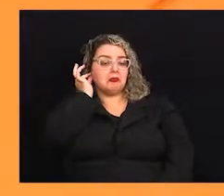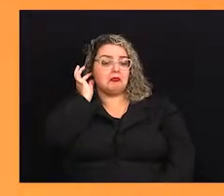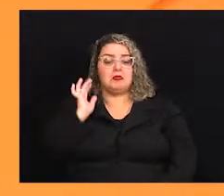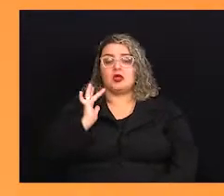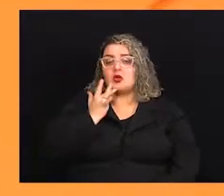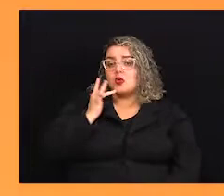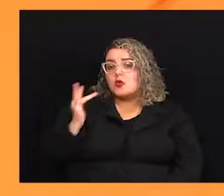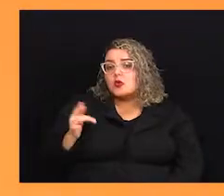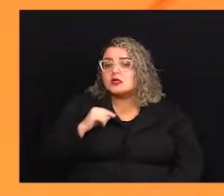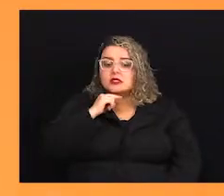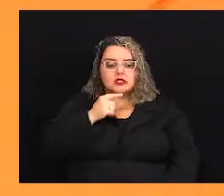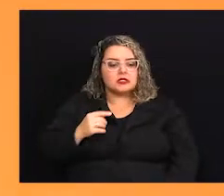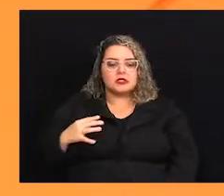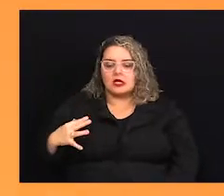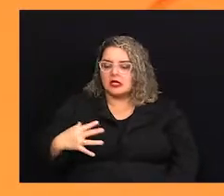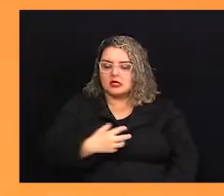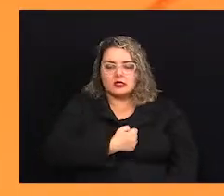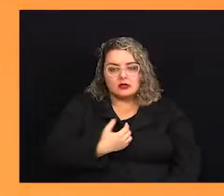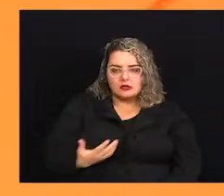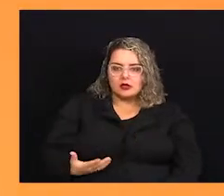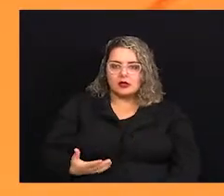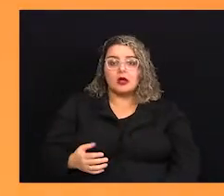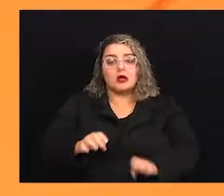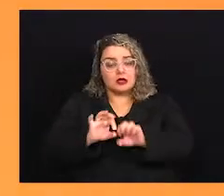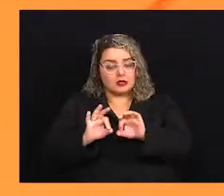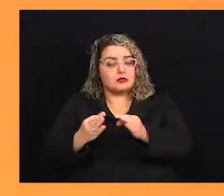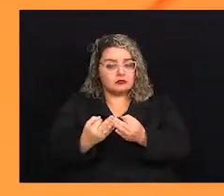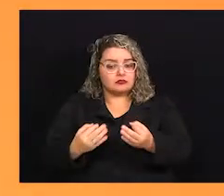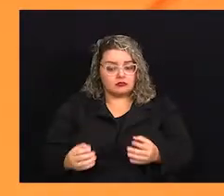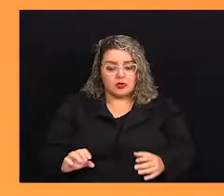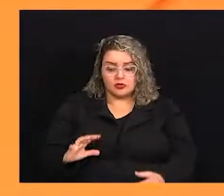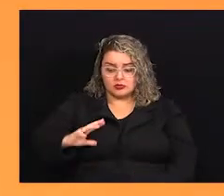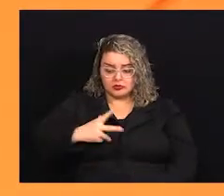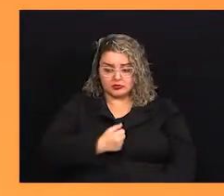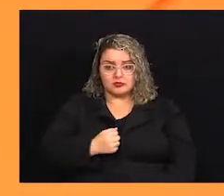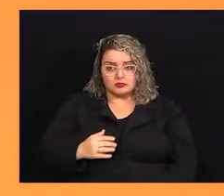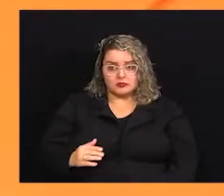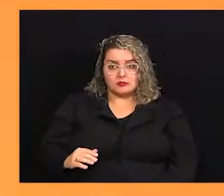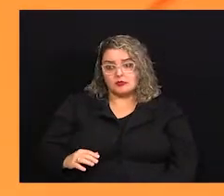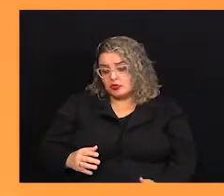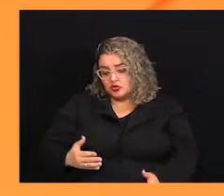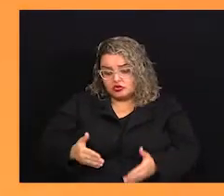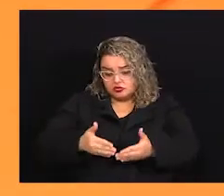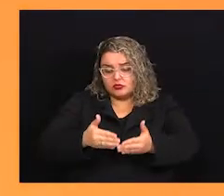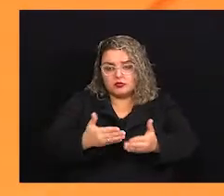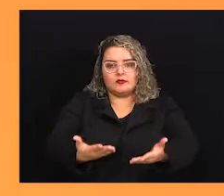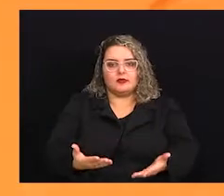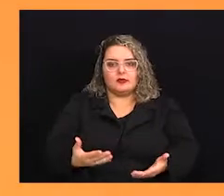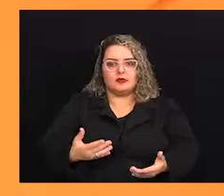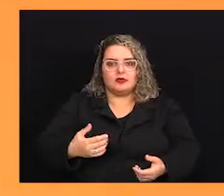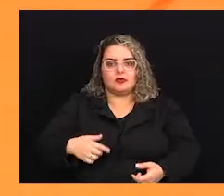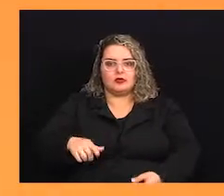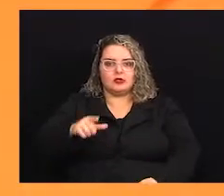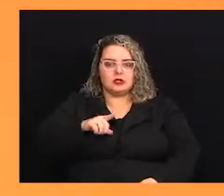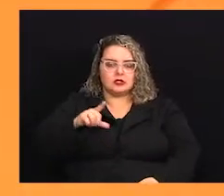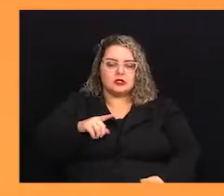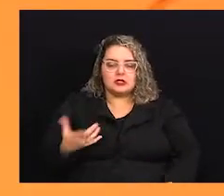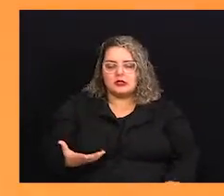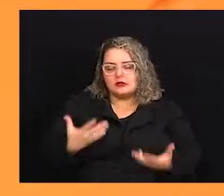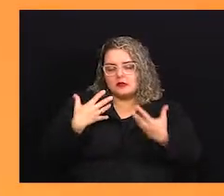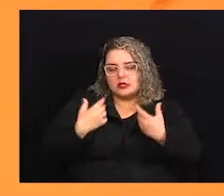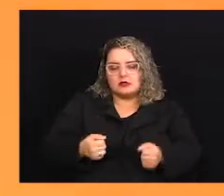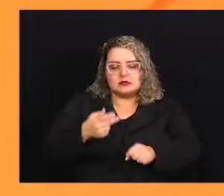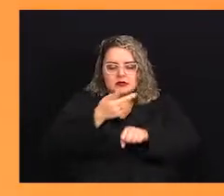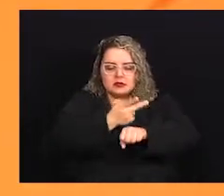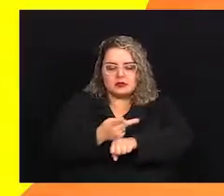resgatar. Então essa família criou uma estrutura de salvamento marítimo e acabou se tornando importantíssima no mundo inteiro, foi assim,